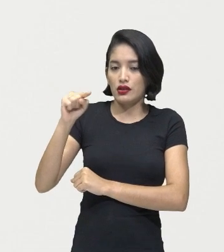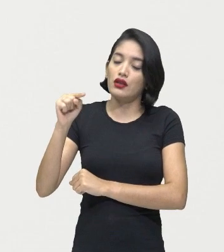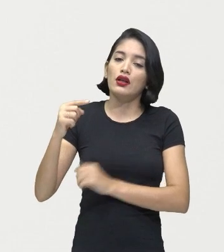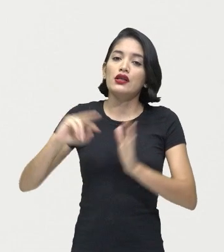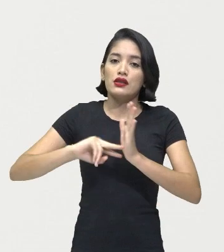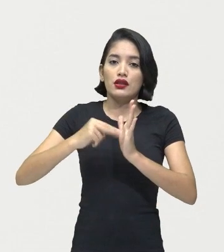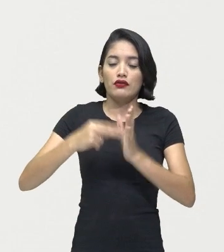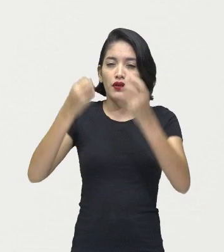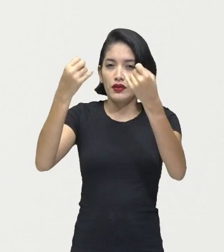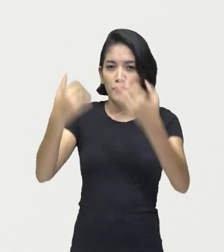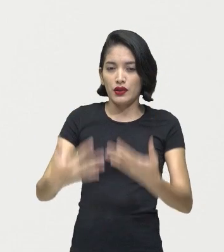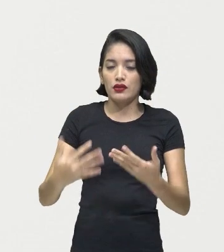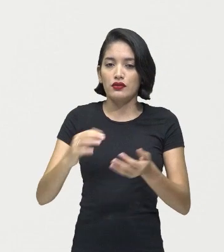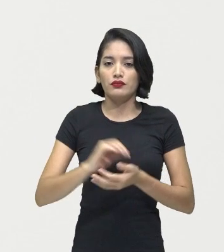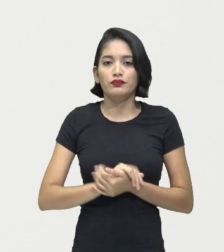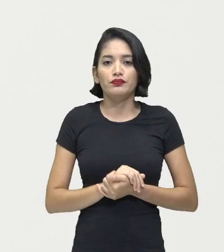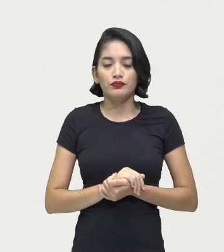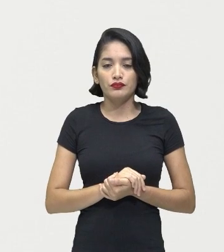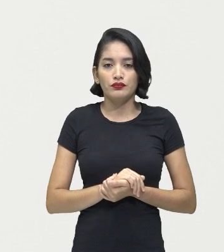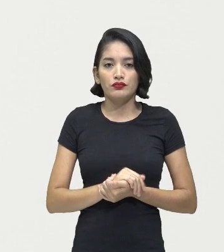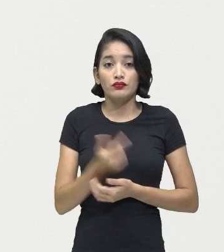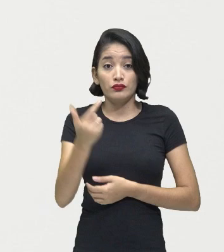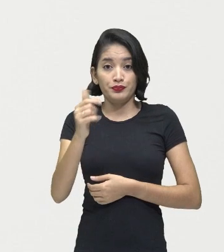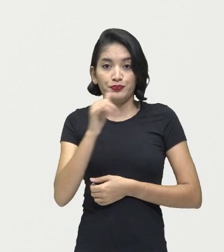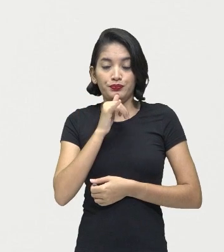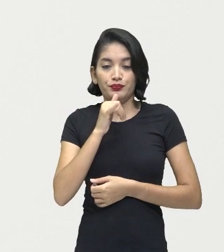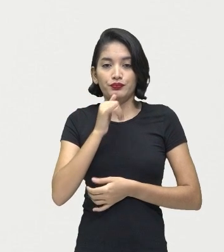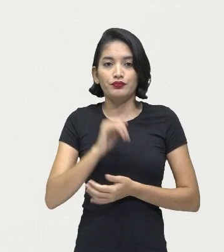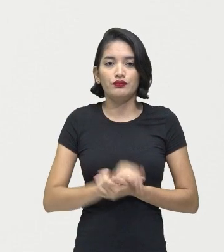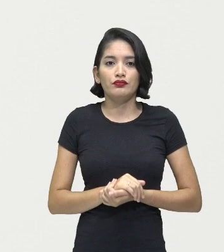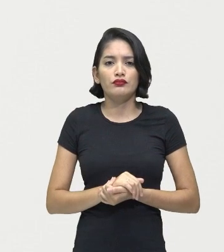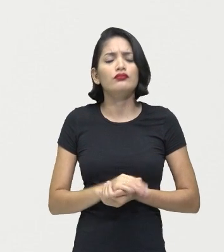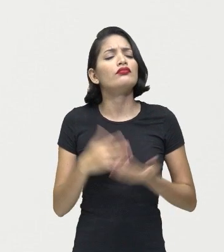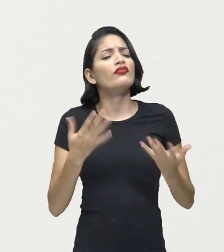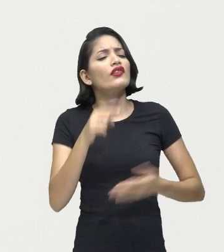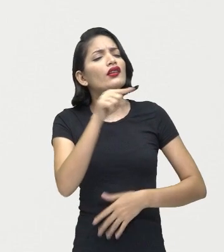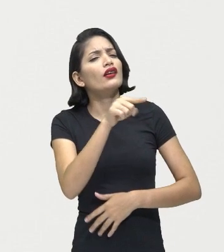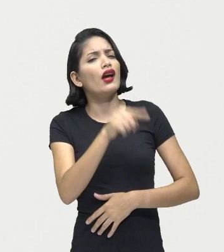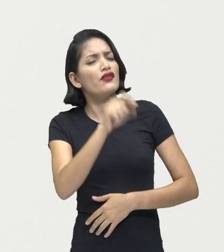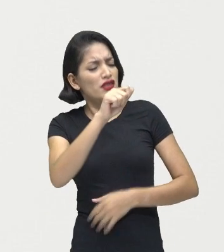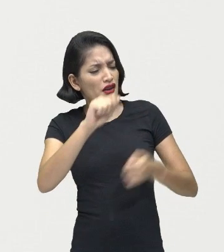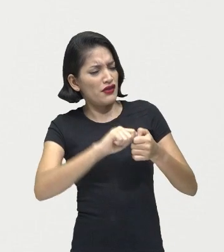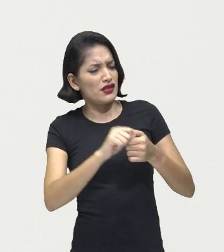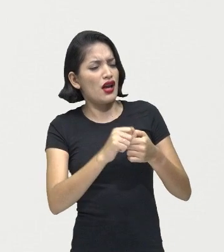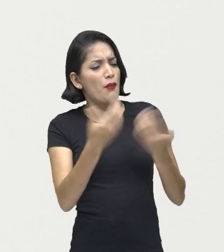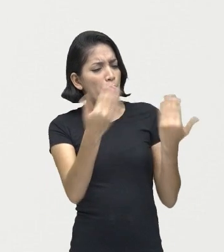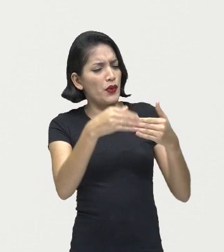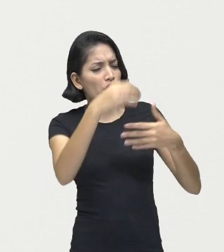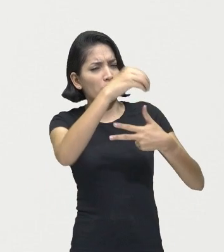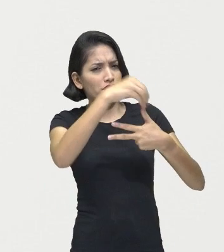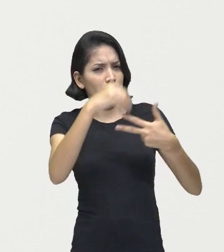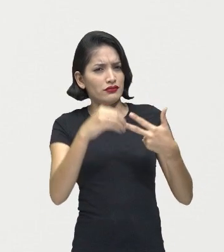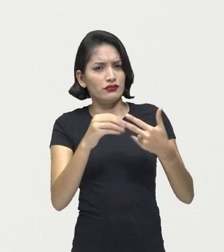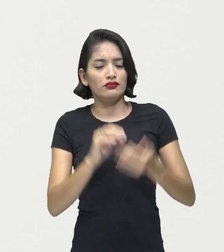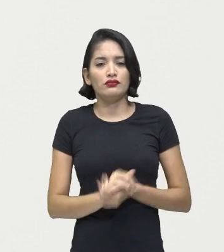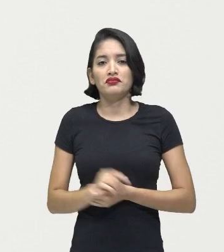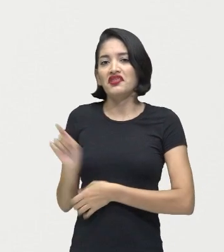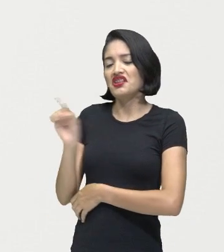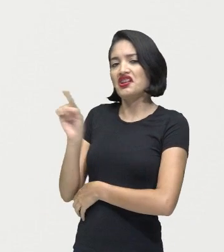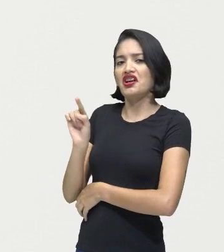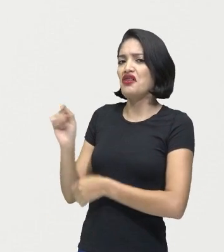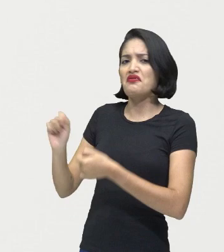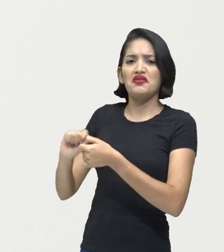Vamos lá para o outro exemplo, vamos seguir aqui, olha. E aí, colega, vai fazer a prova do Enem? Não vou